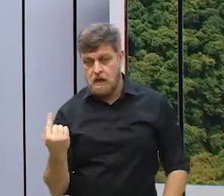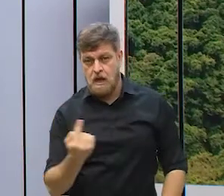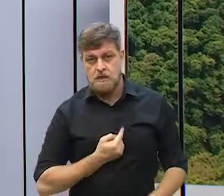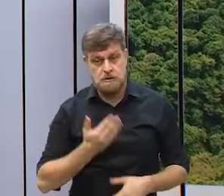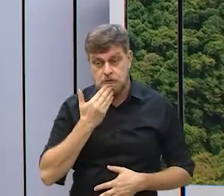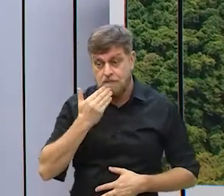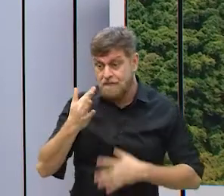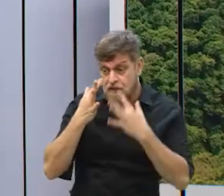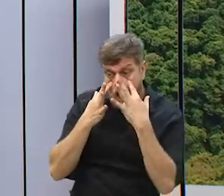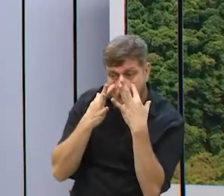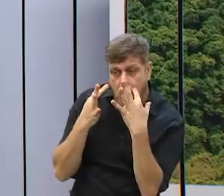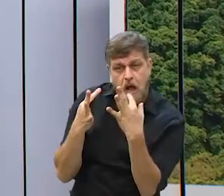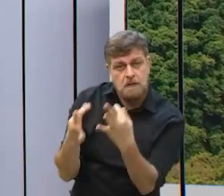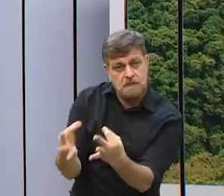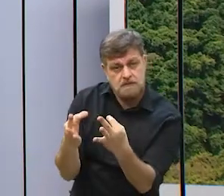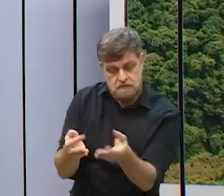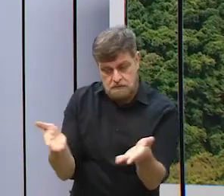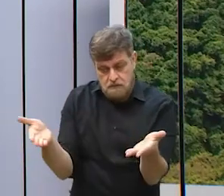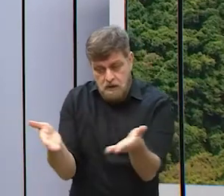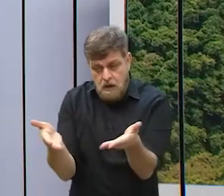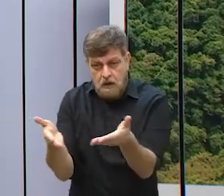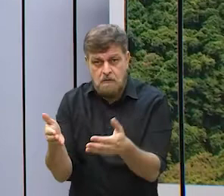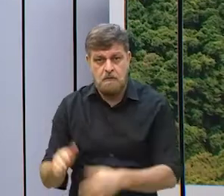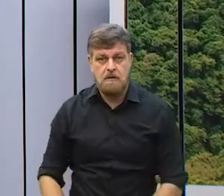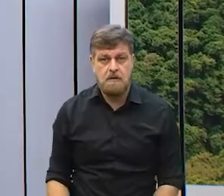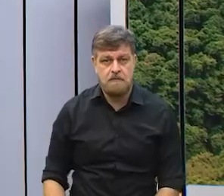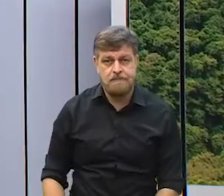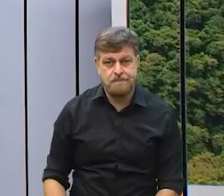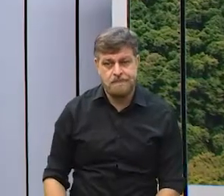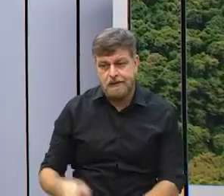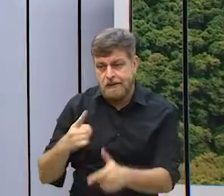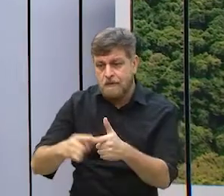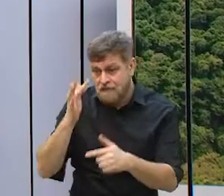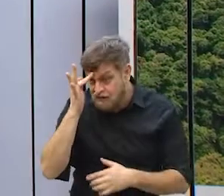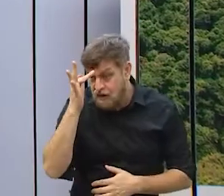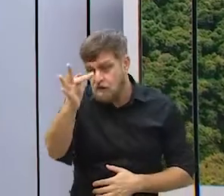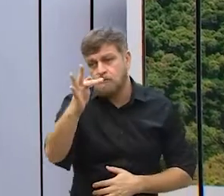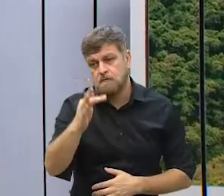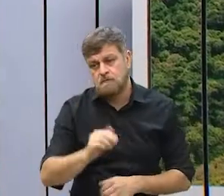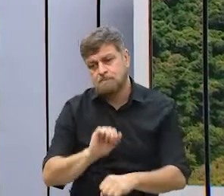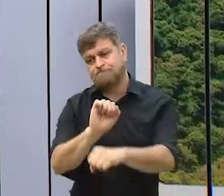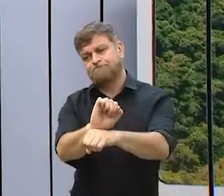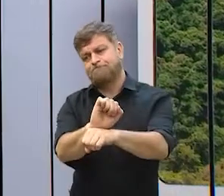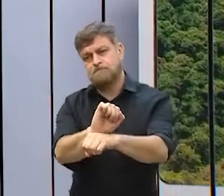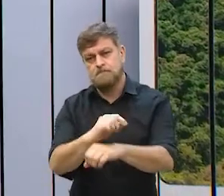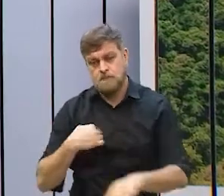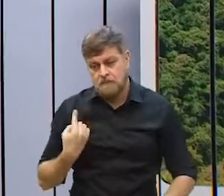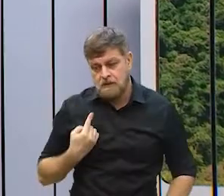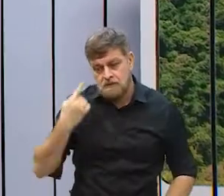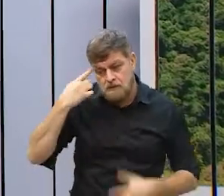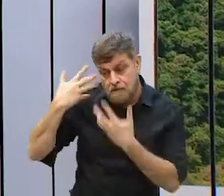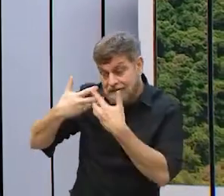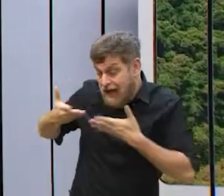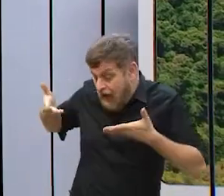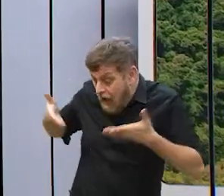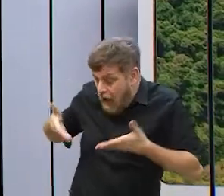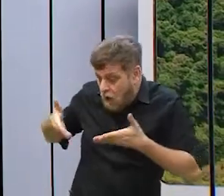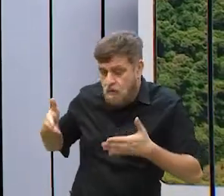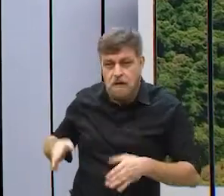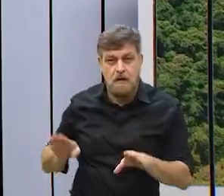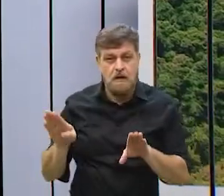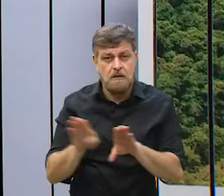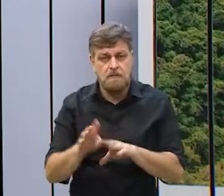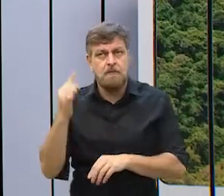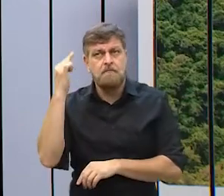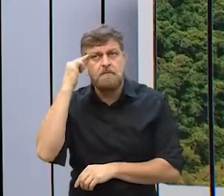essa atenção agora, né, para não ter mais complicações lá na frente. E aí a gente precisa pensar o agora, mas também